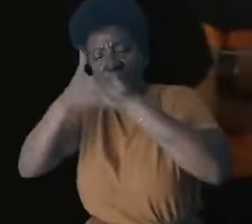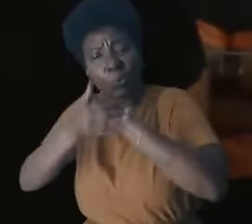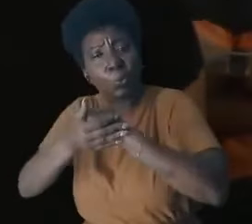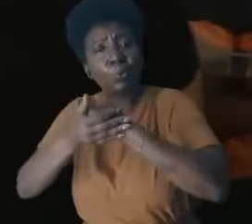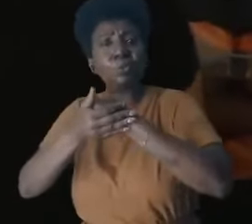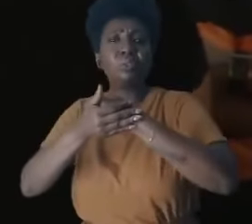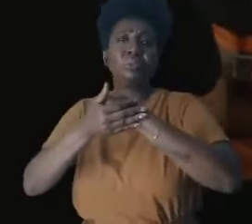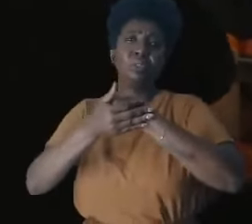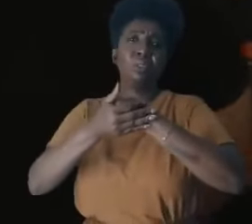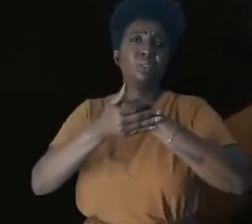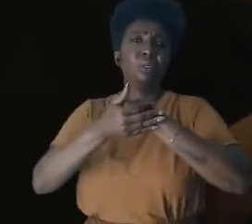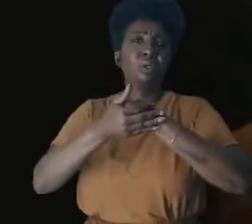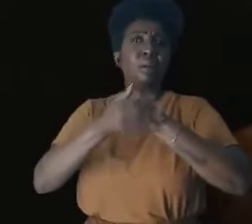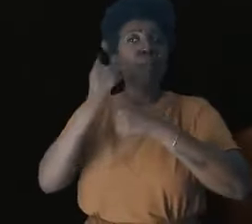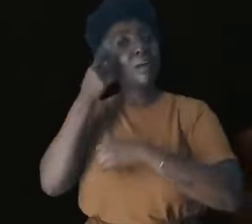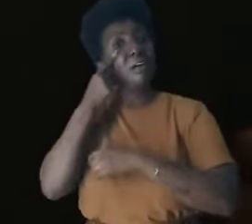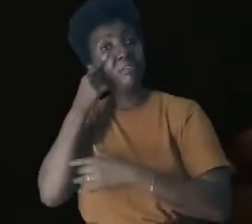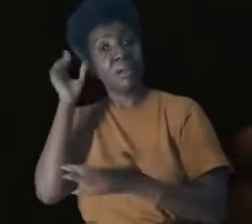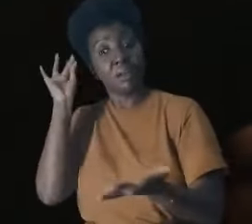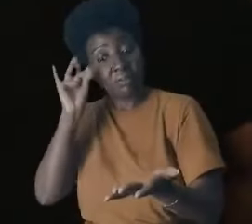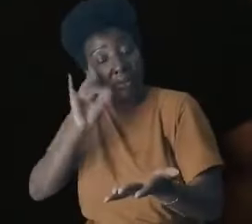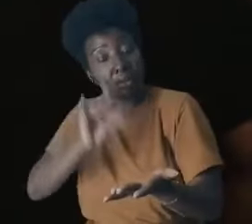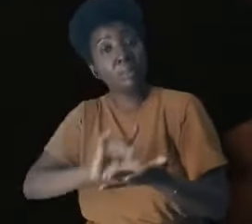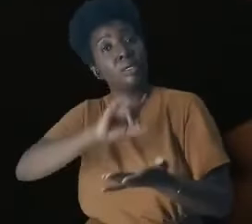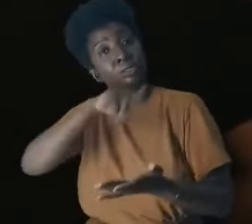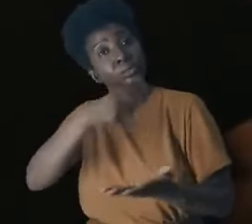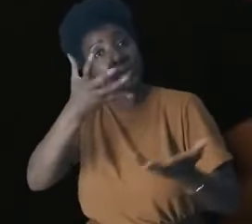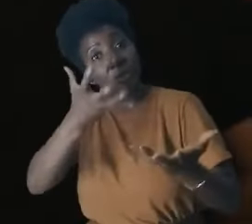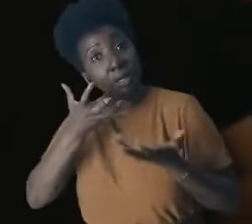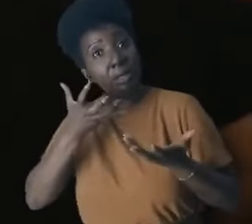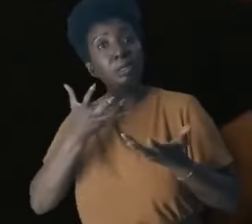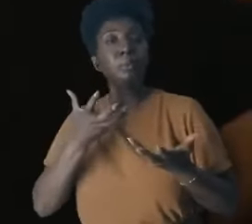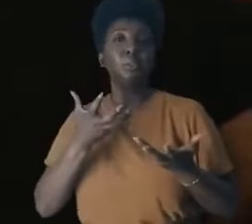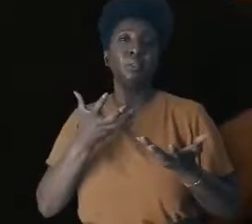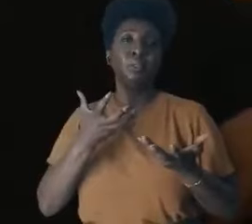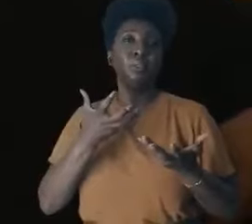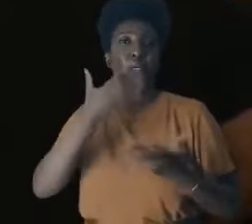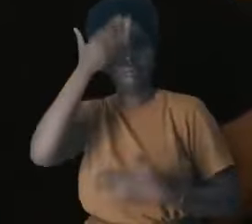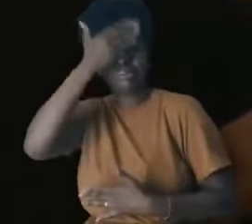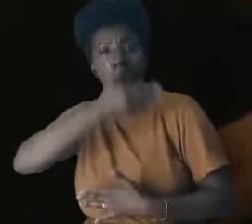para não encarar uma realidade que a gente não quer encarar.